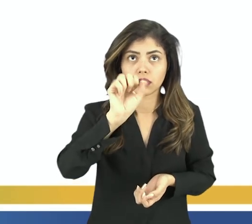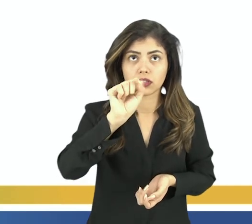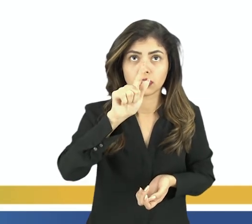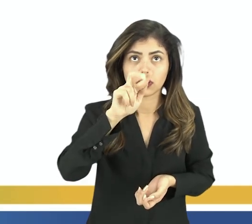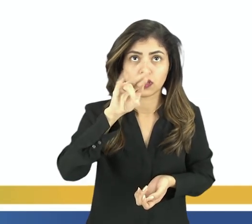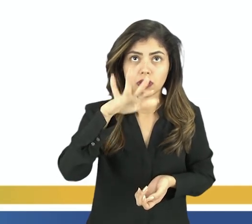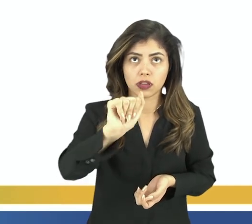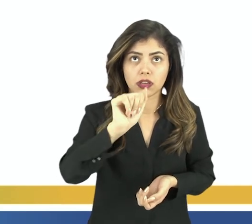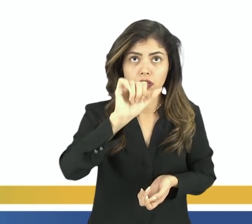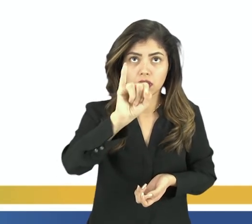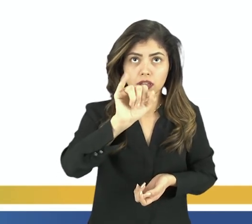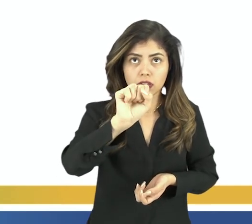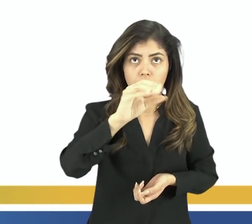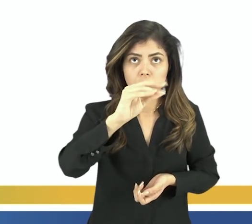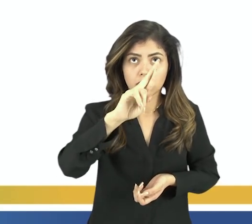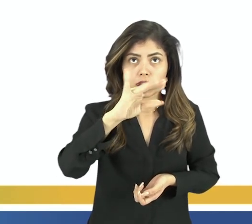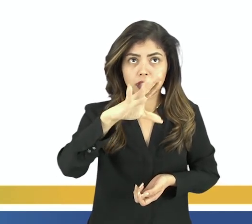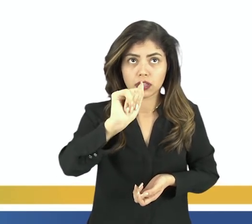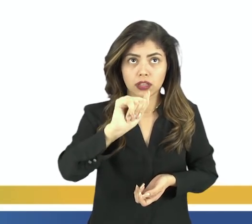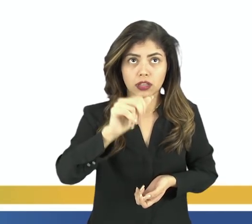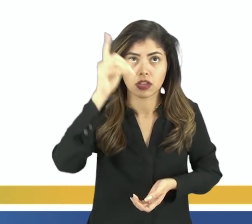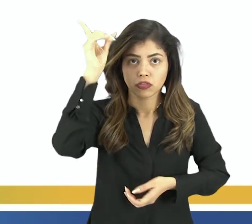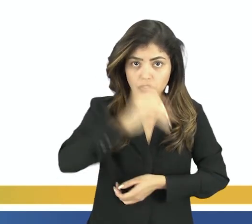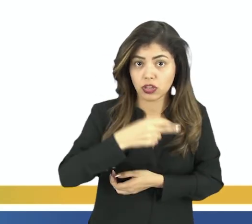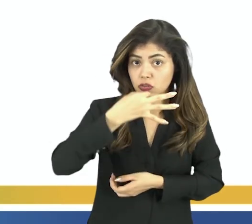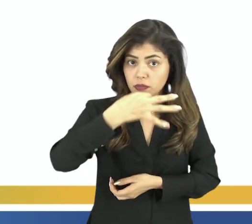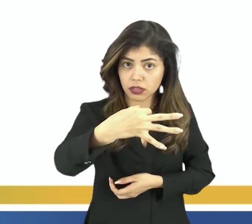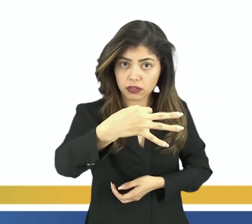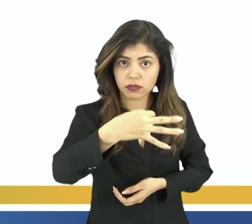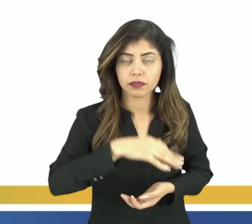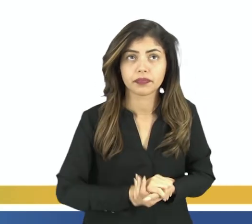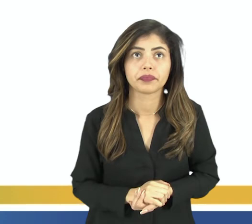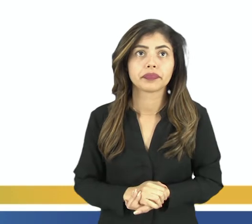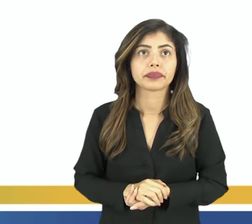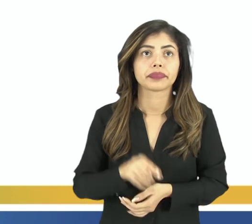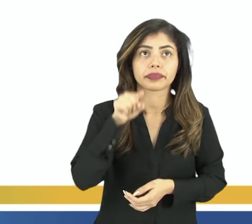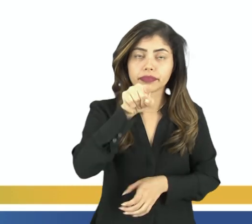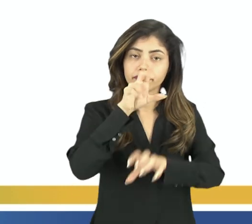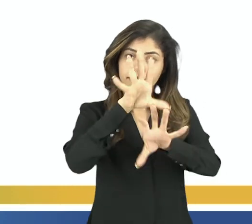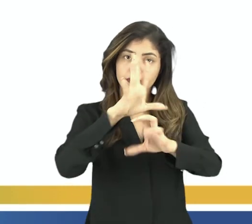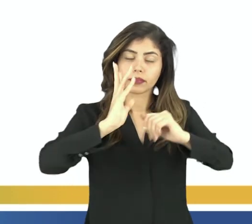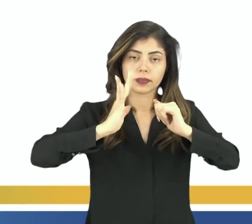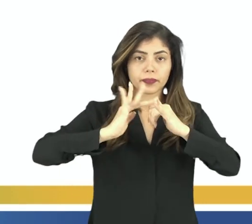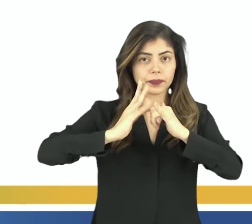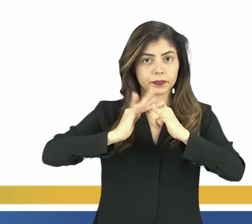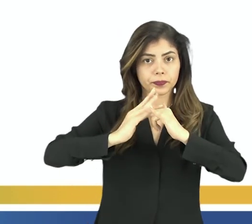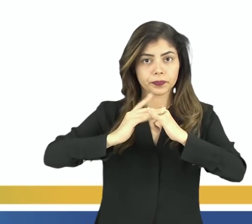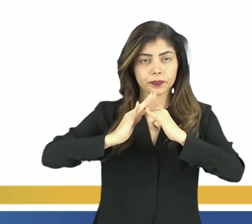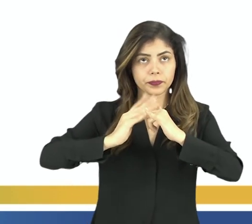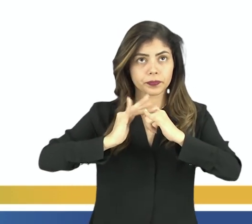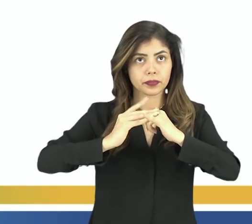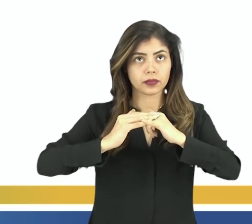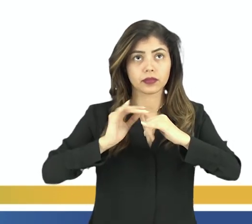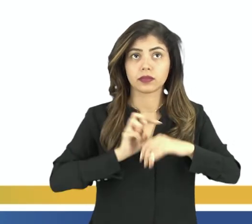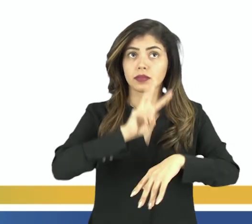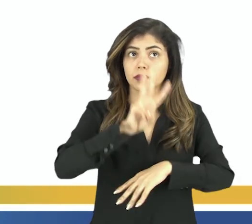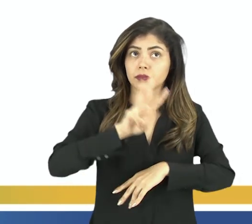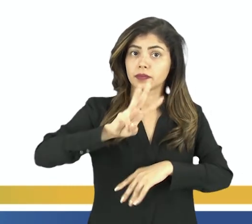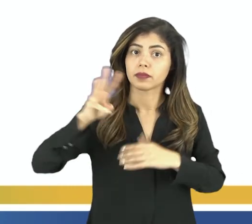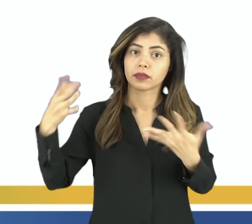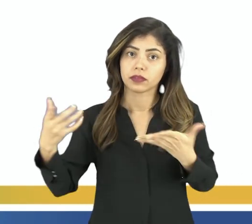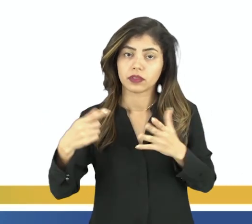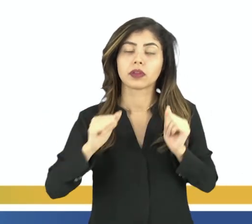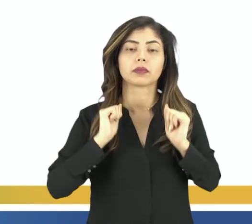Isegoria e Isocracia, Direito de Opinião. Então, aí está o endereço eletrônico no qual esse texto